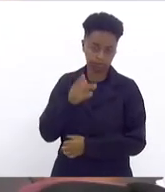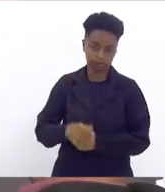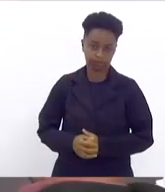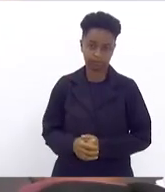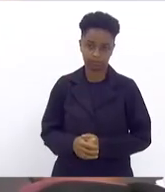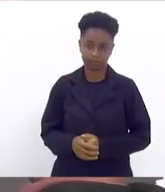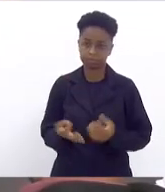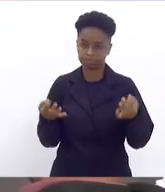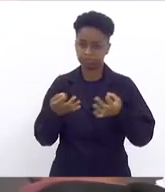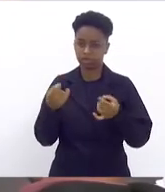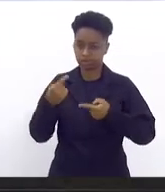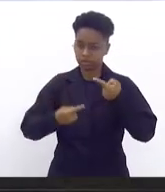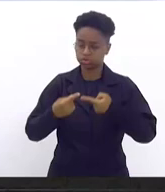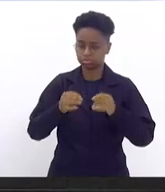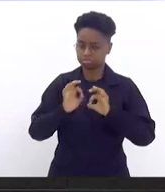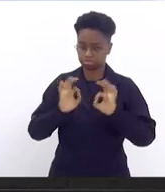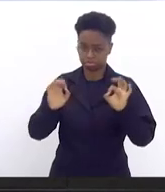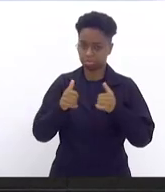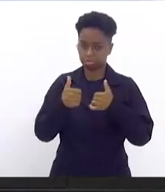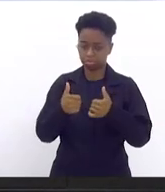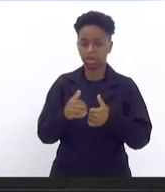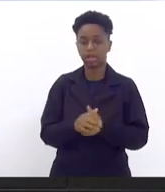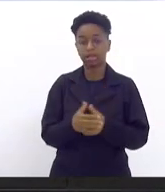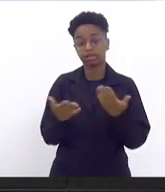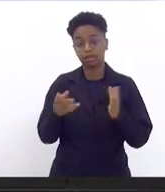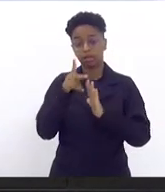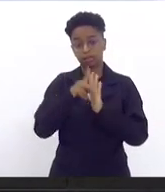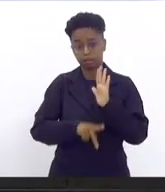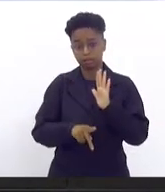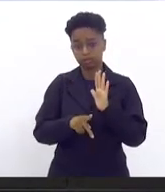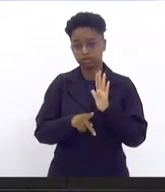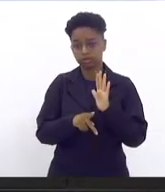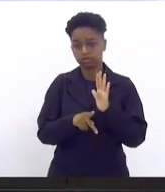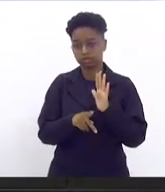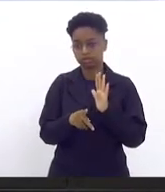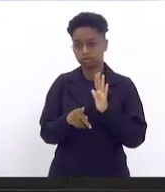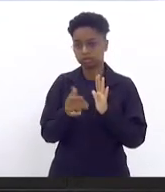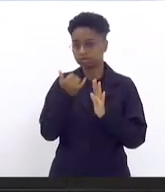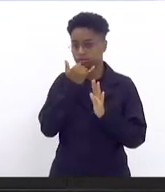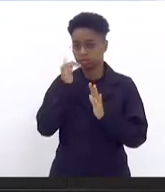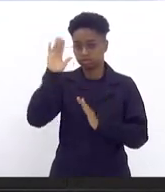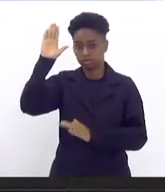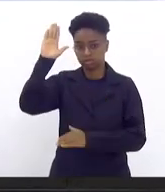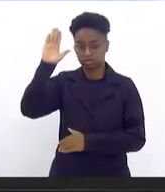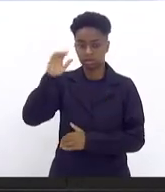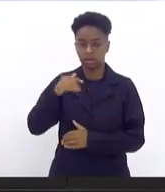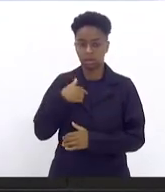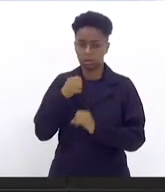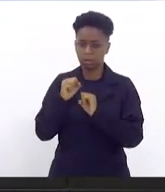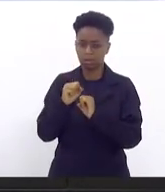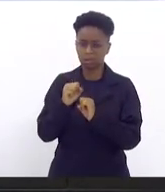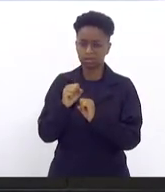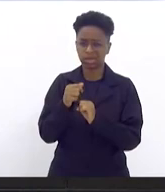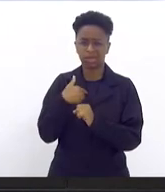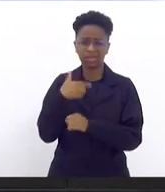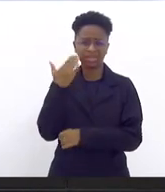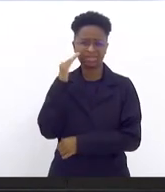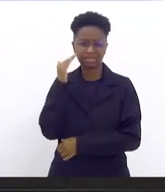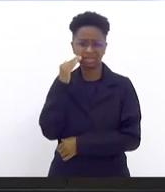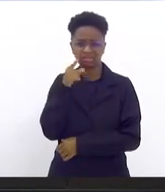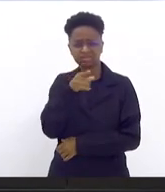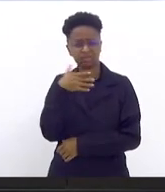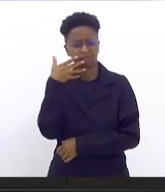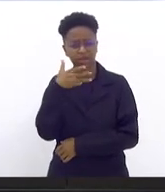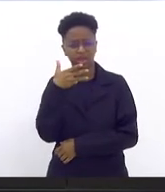Grande discussão, legítima. O projeto, então, está com baixa... Presidente, desculpa, deputado Serafim. Antes de você se caminhar, é porque eu tinha entendido da fala de